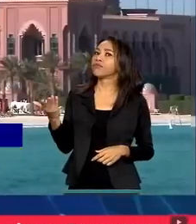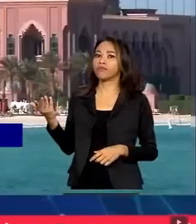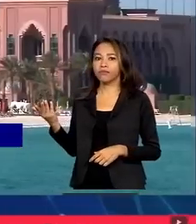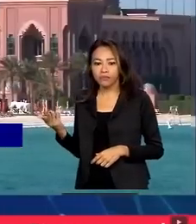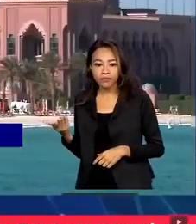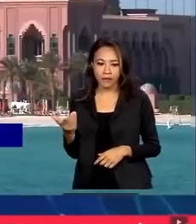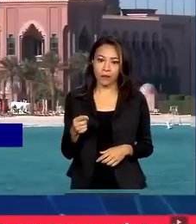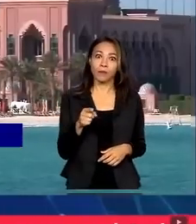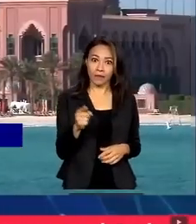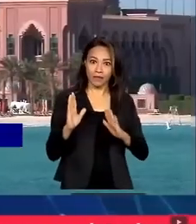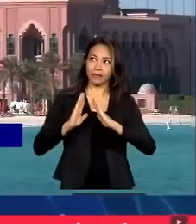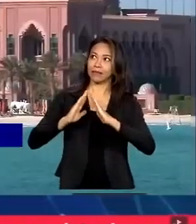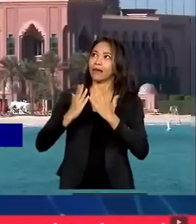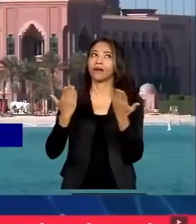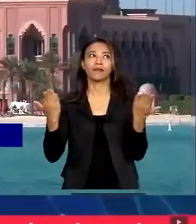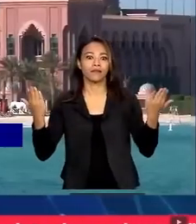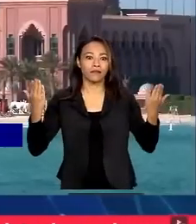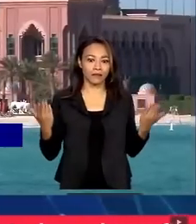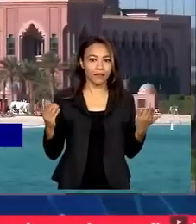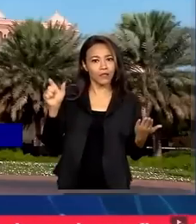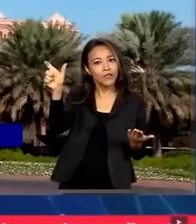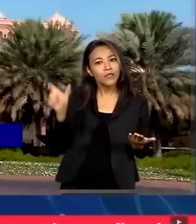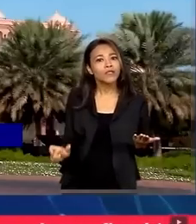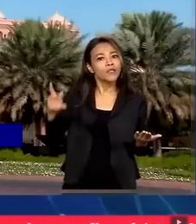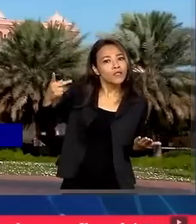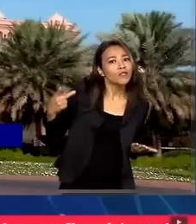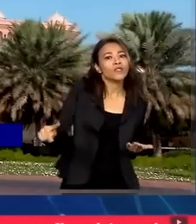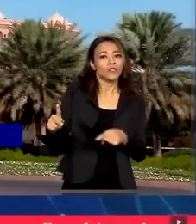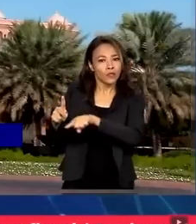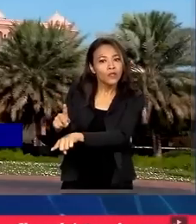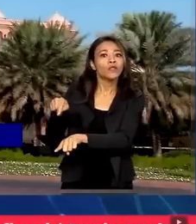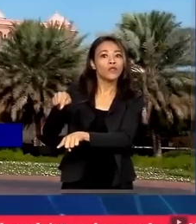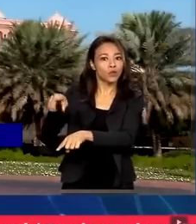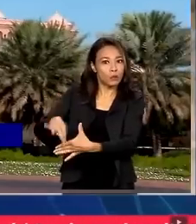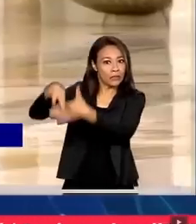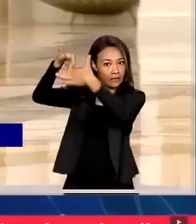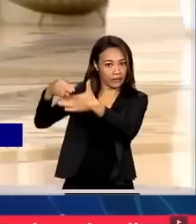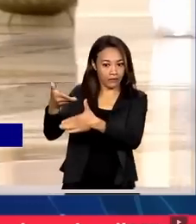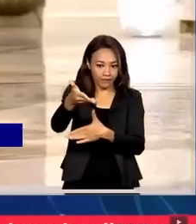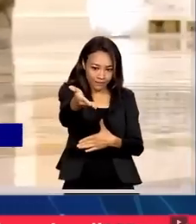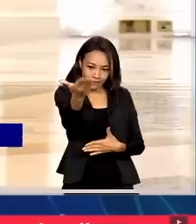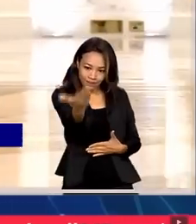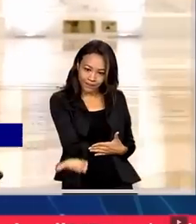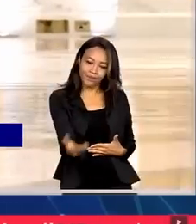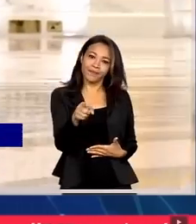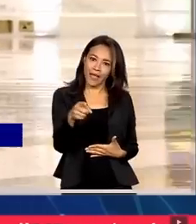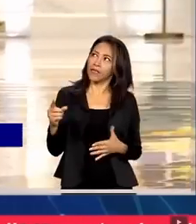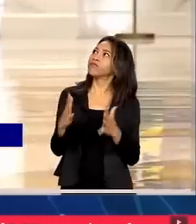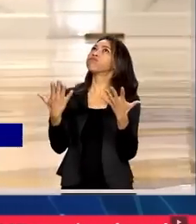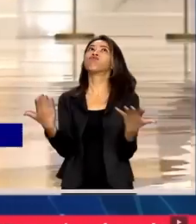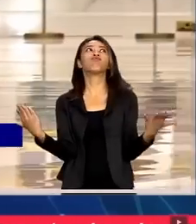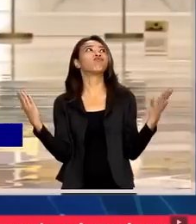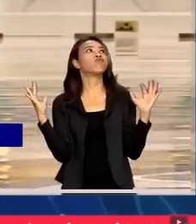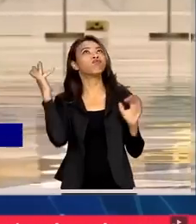incluir a nada modesta morada do emir de Abu Dhabi, Mohammed bin Zayed Al Nahyan. Foi nesse super palácio